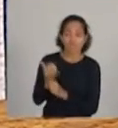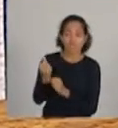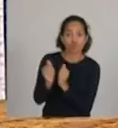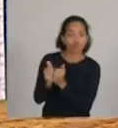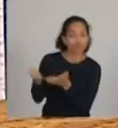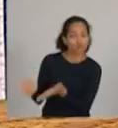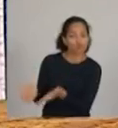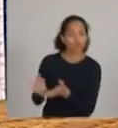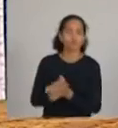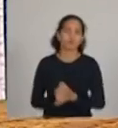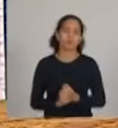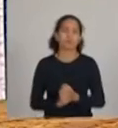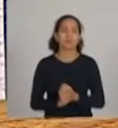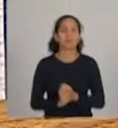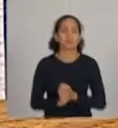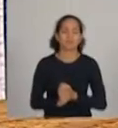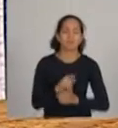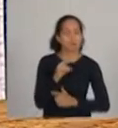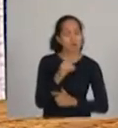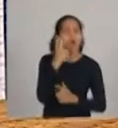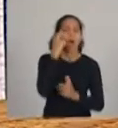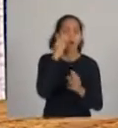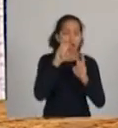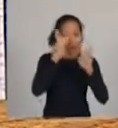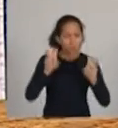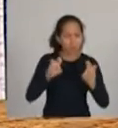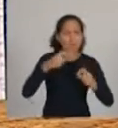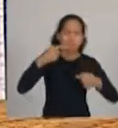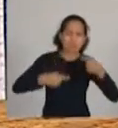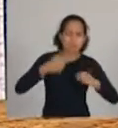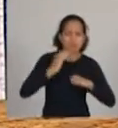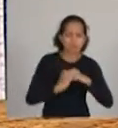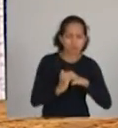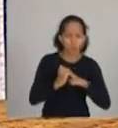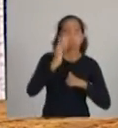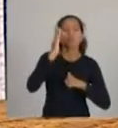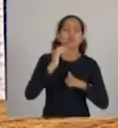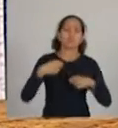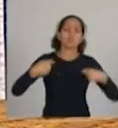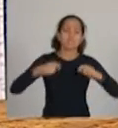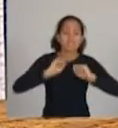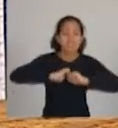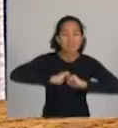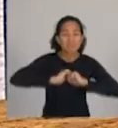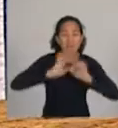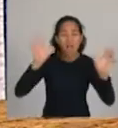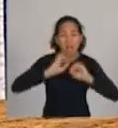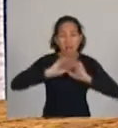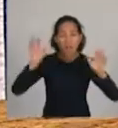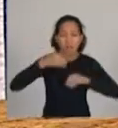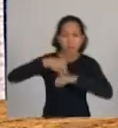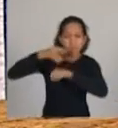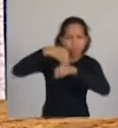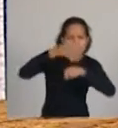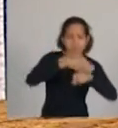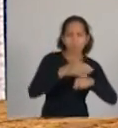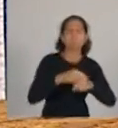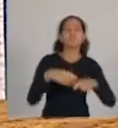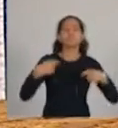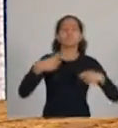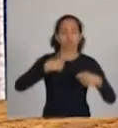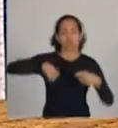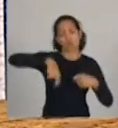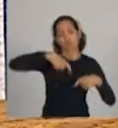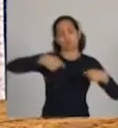essa questão da adoção, ela precisa ser mais debatida, ela precisa ser mais esclarecida, e, sobretudo,